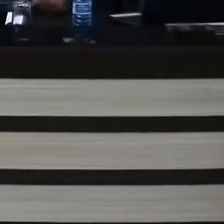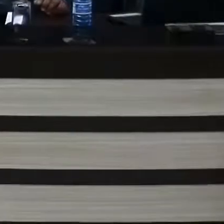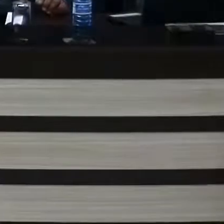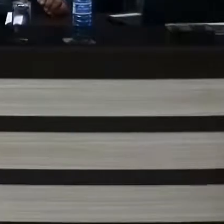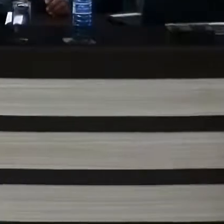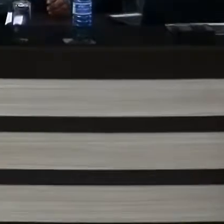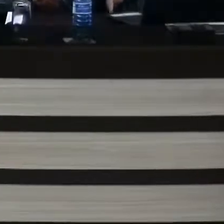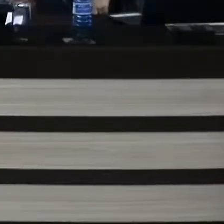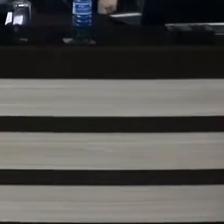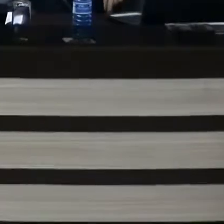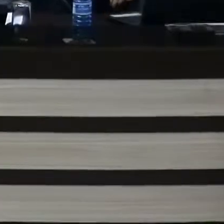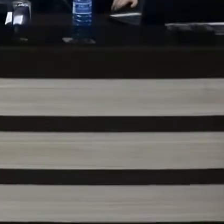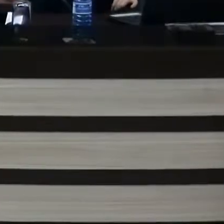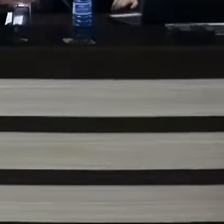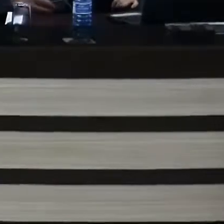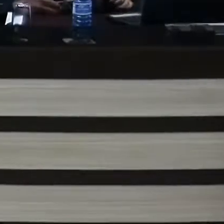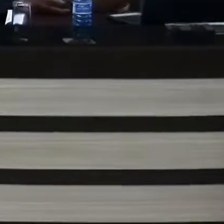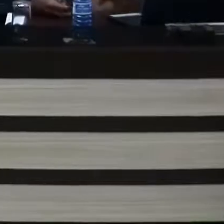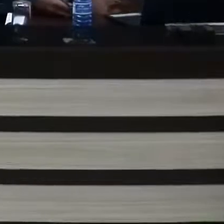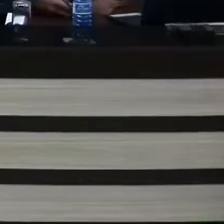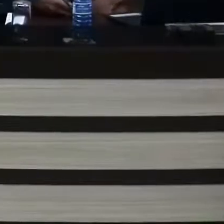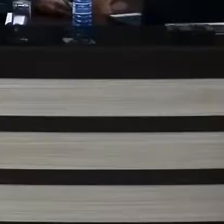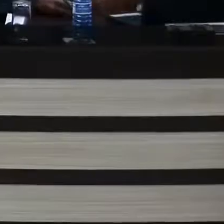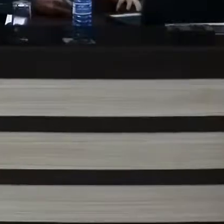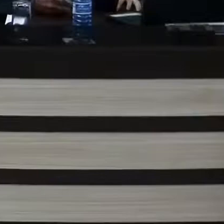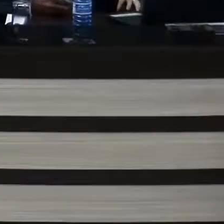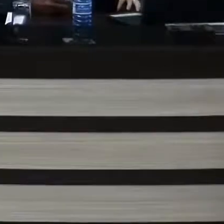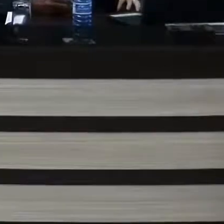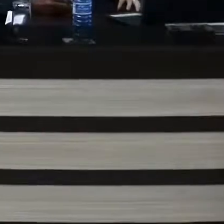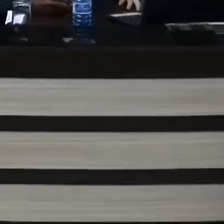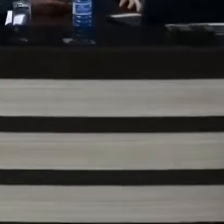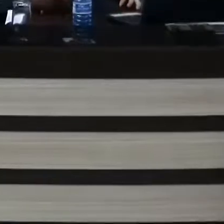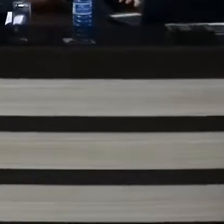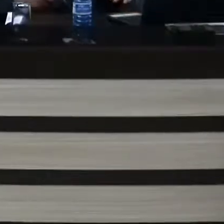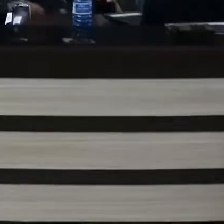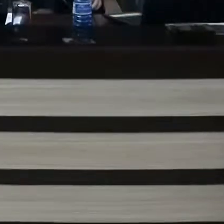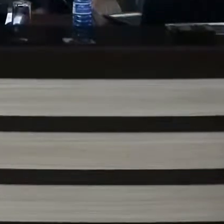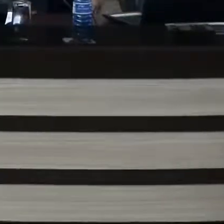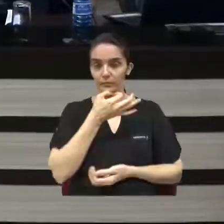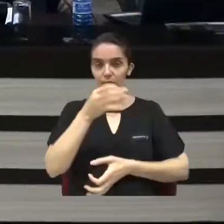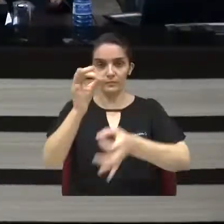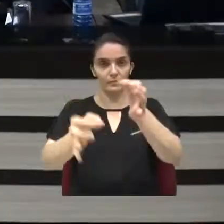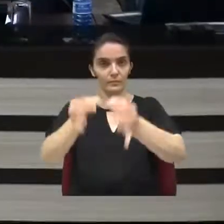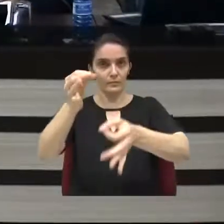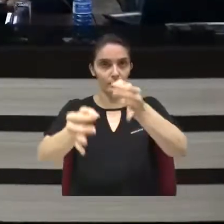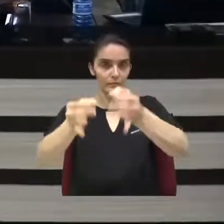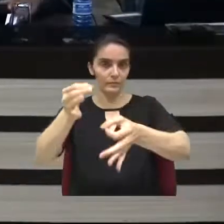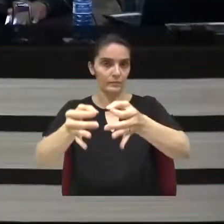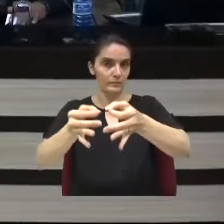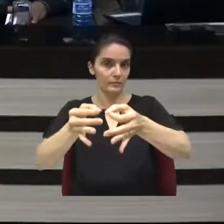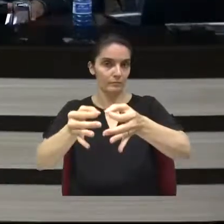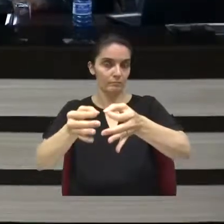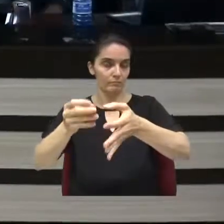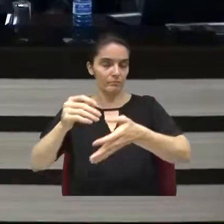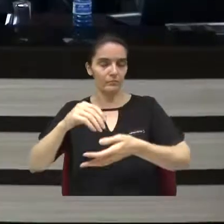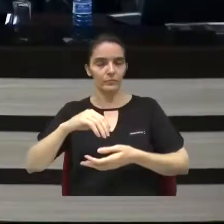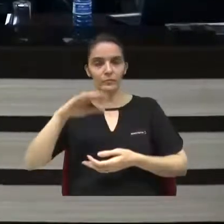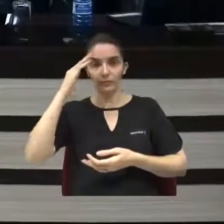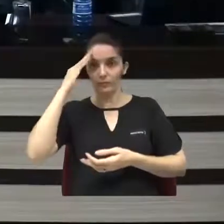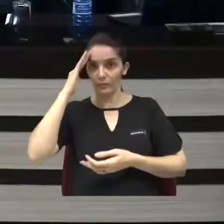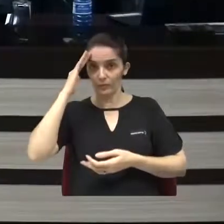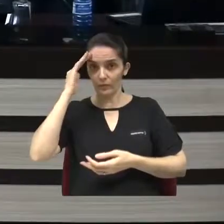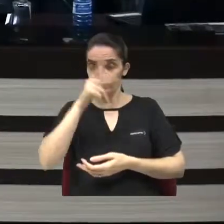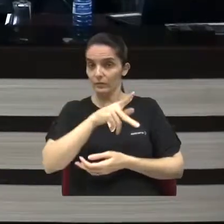A sessão está reaberta. Segundo o parecer do jurídico dessa casa e o entendimento do